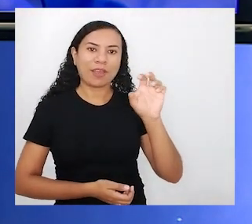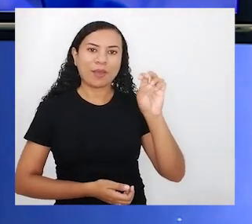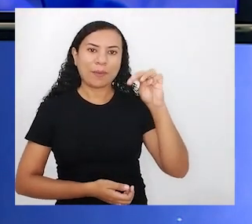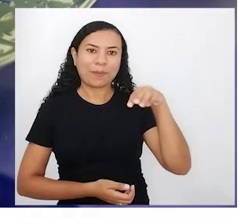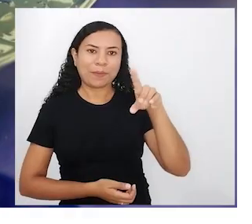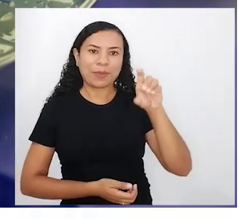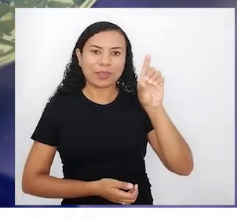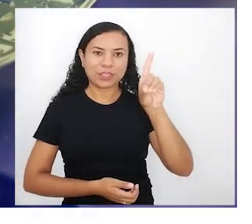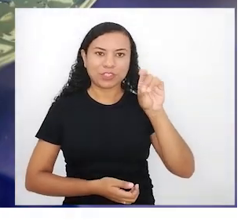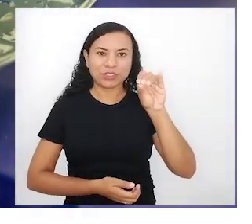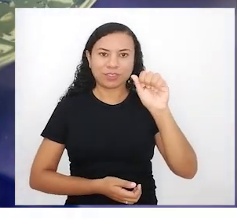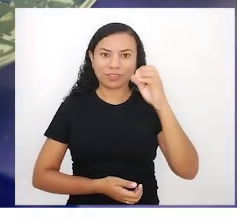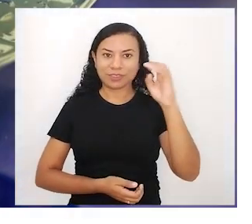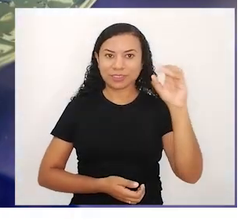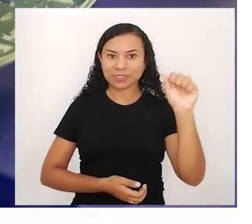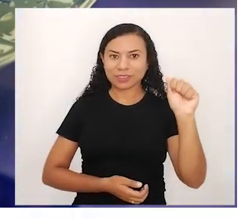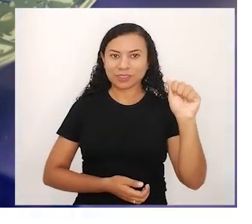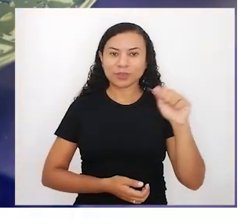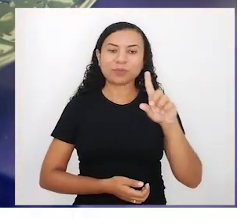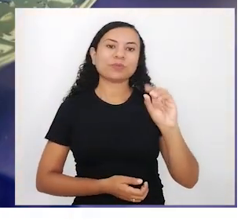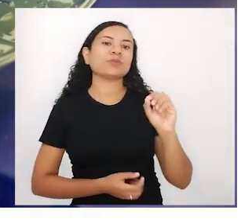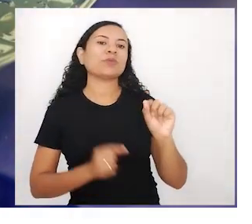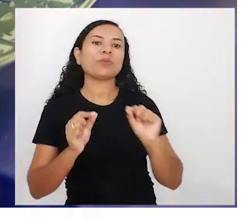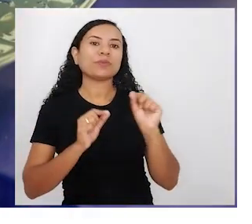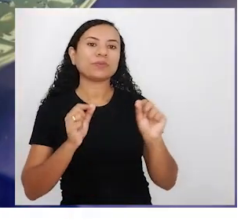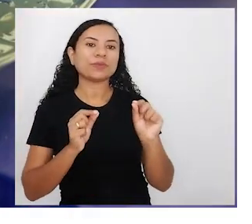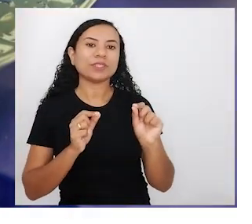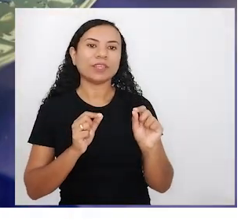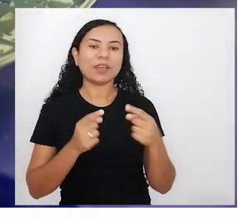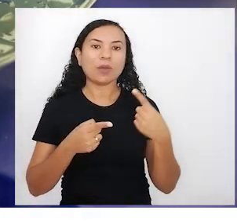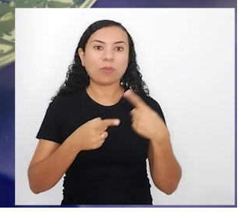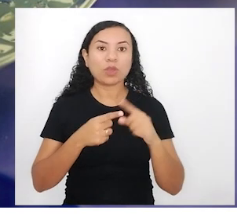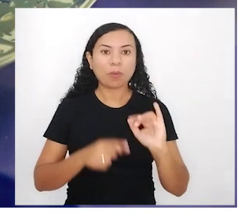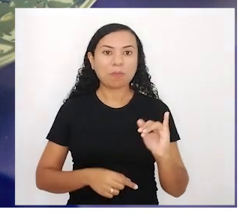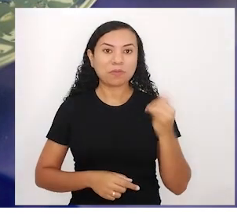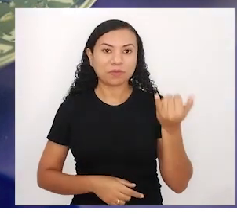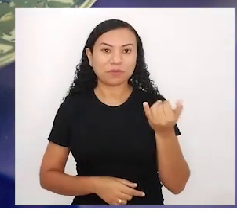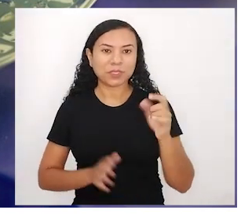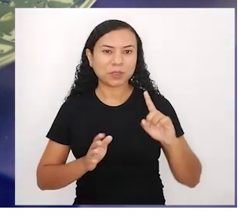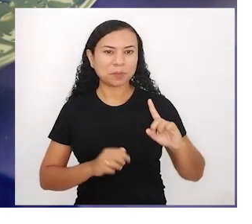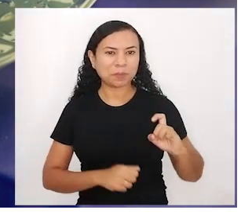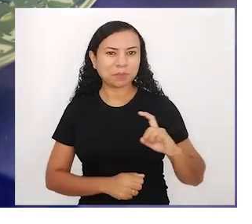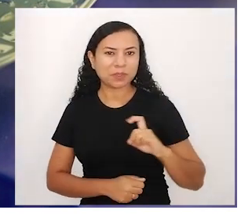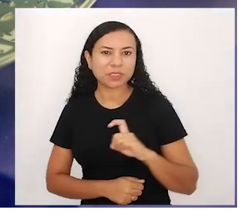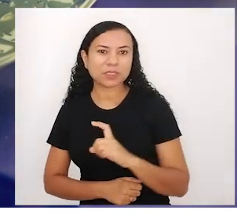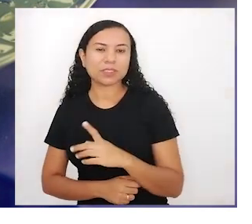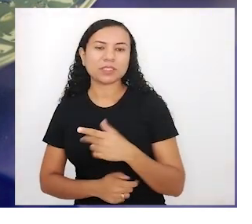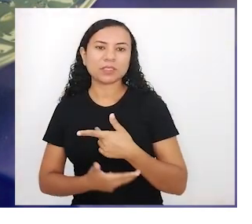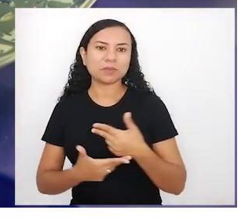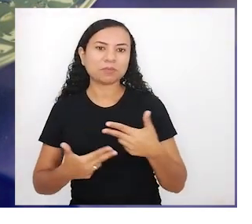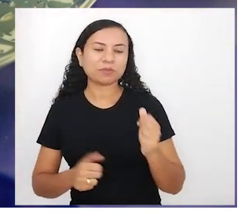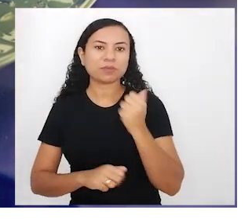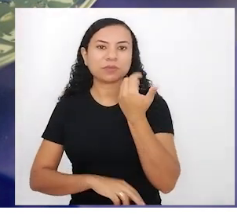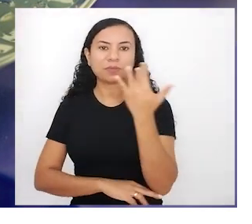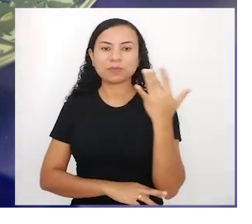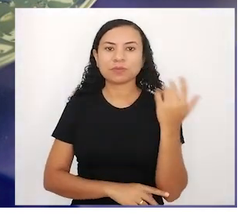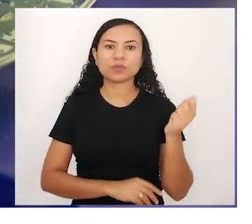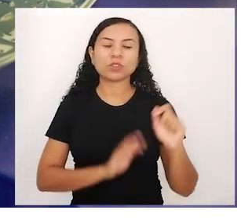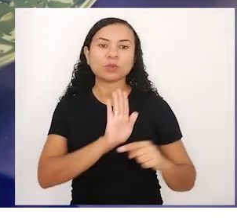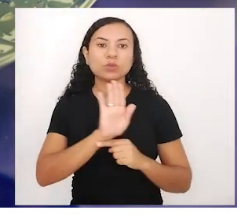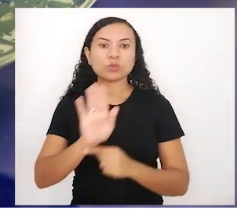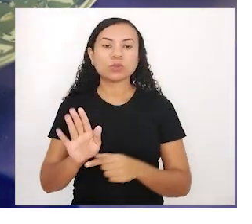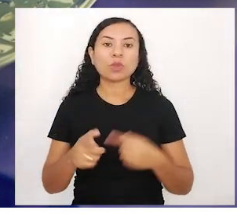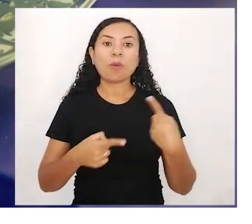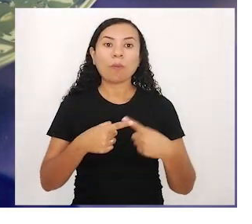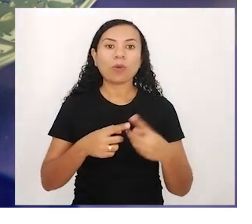ocorre naturalmente pela ação de bactérias, fungos, plantas, onde os processos metabólicos destes organismos são capazes